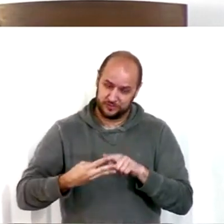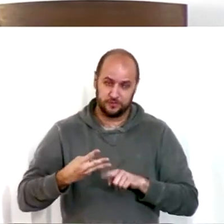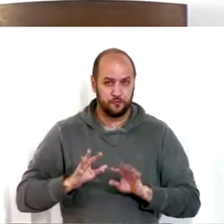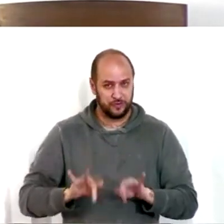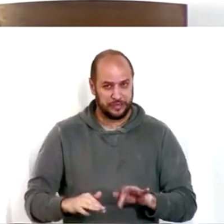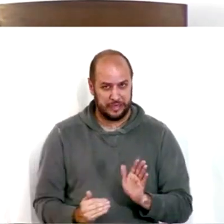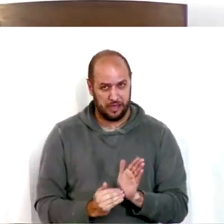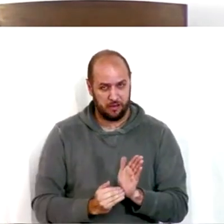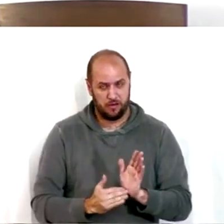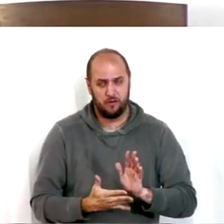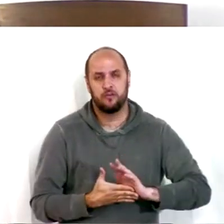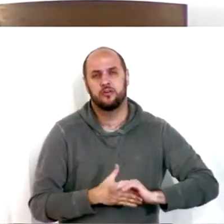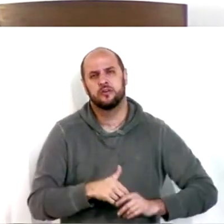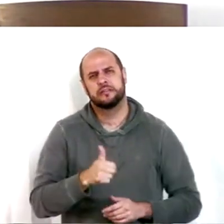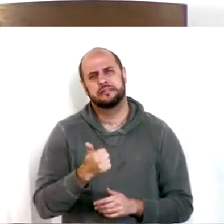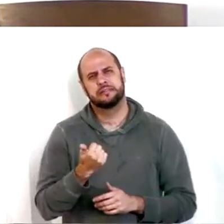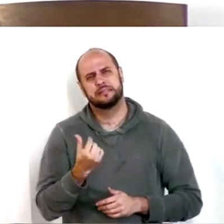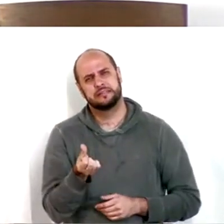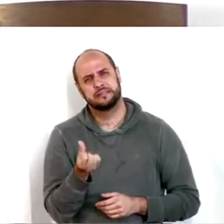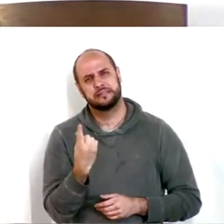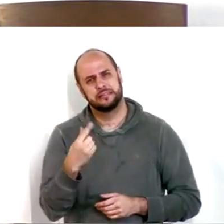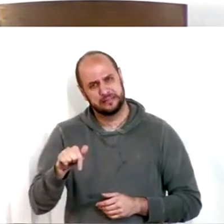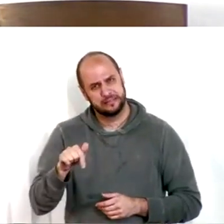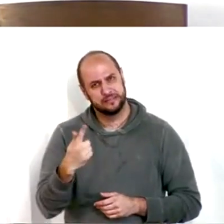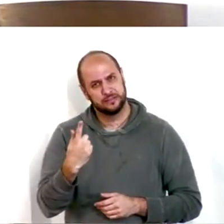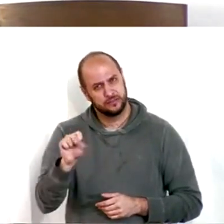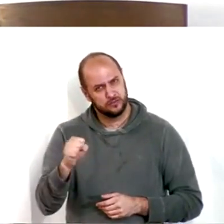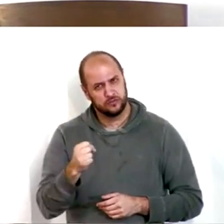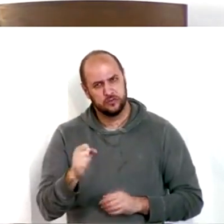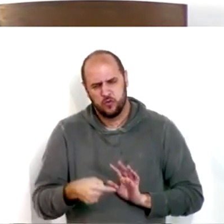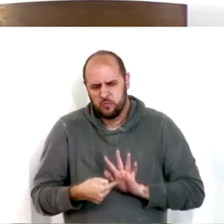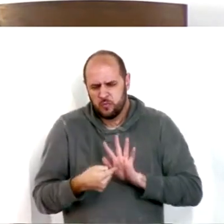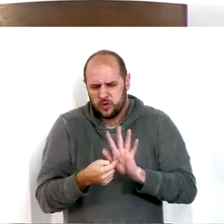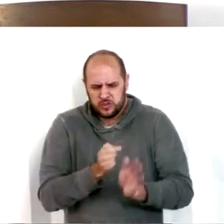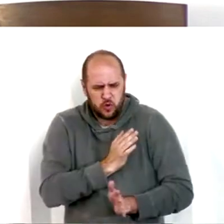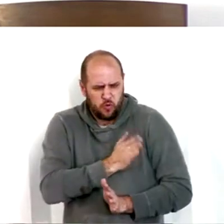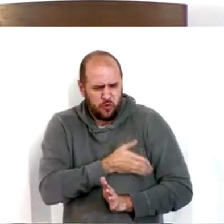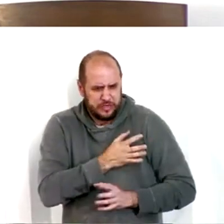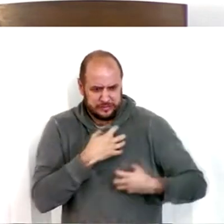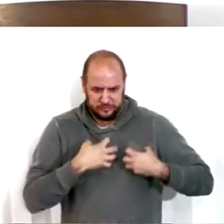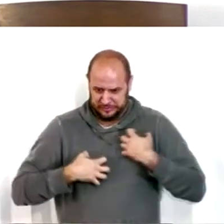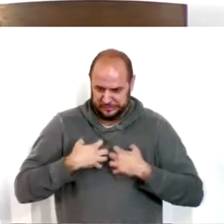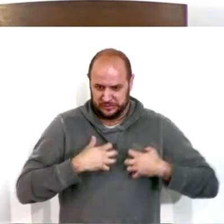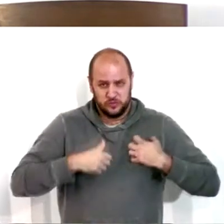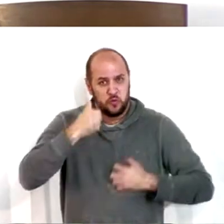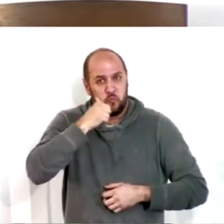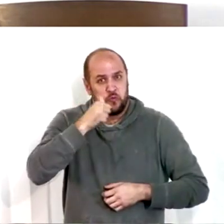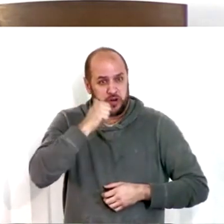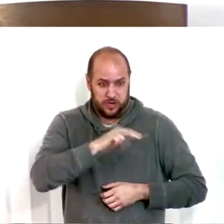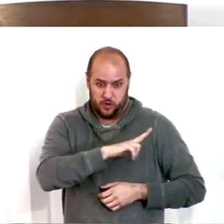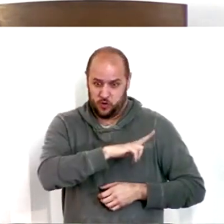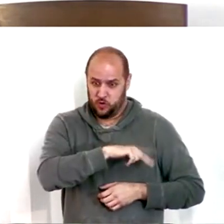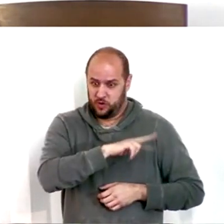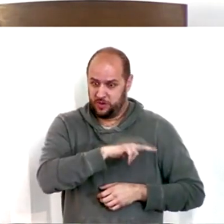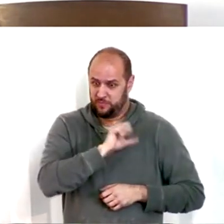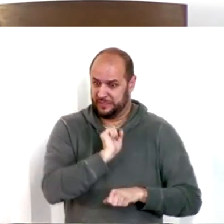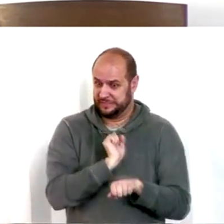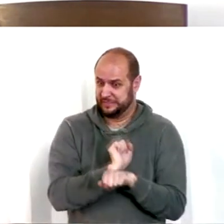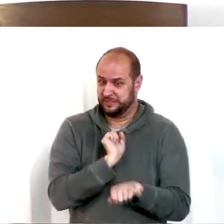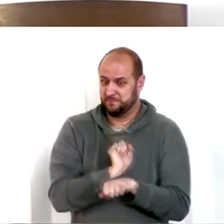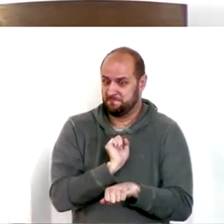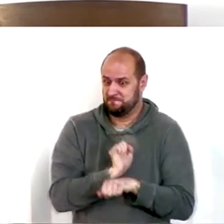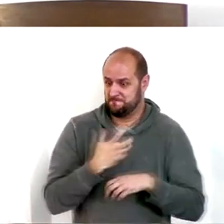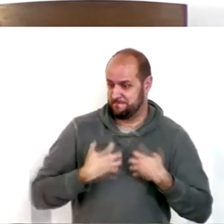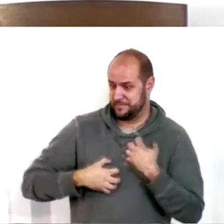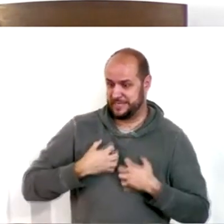16, 17 e 18, nos revelarão o coração ansioso de Noemi, à espera ou com uma